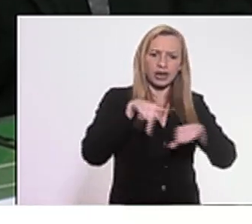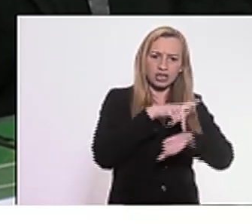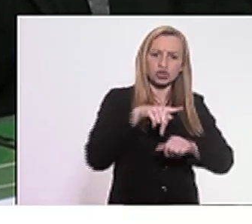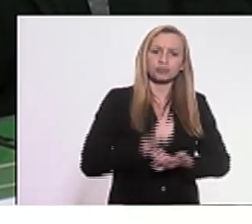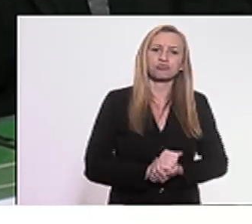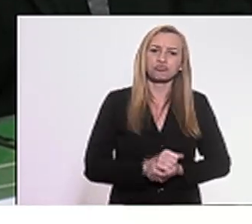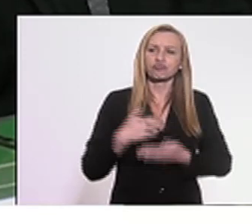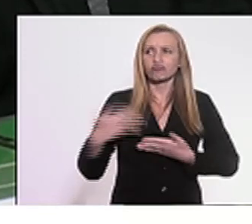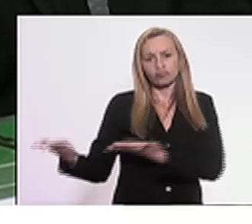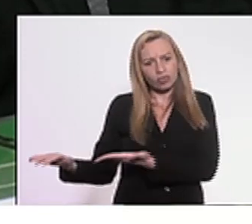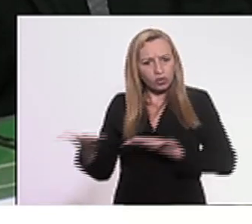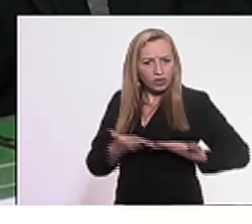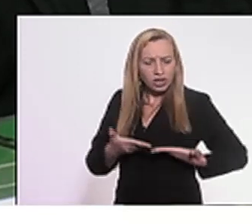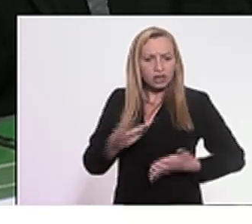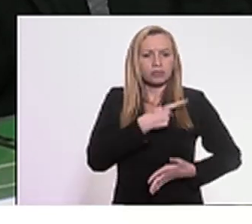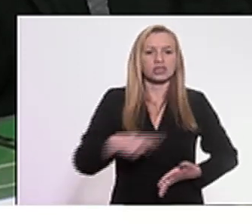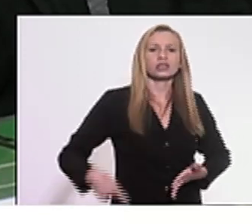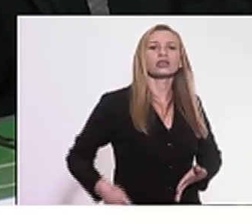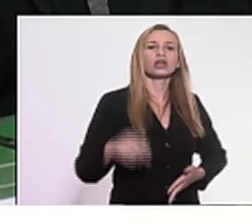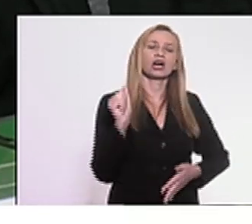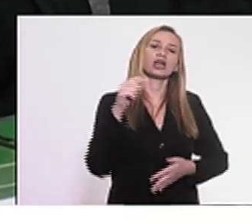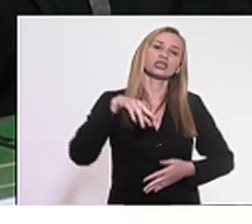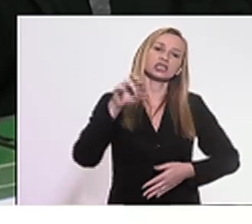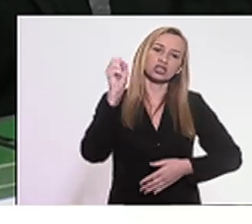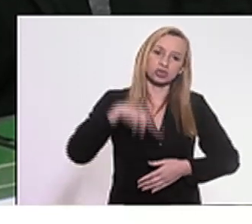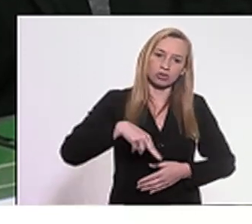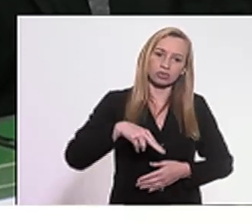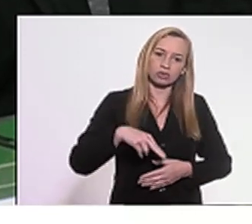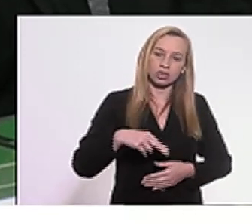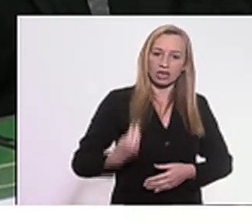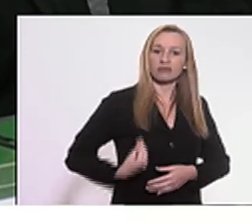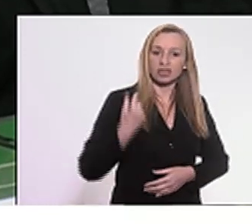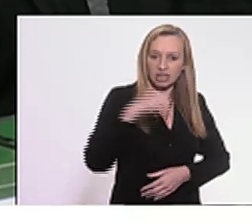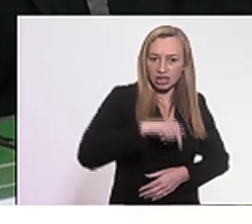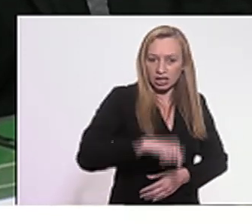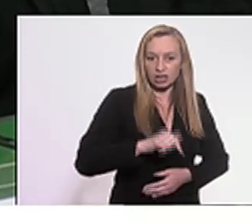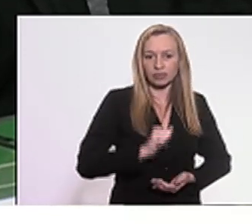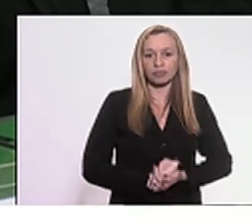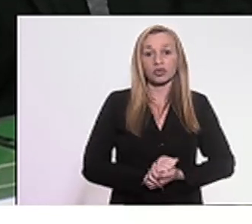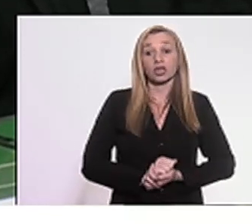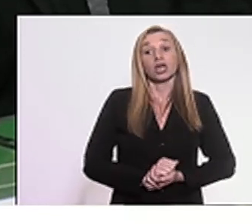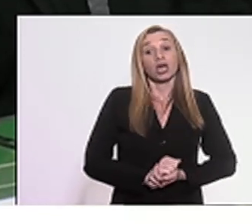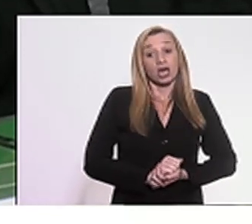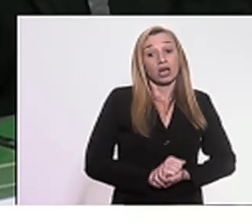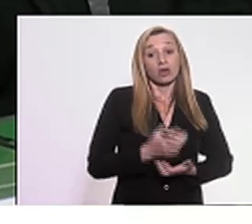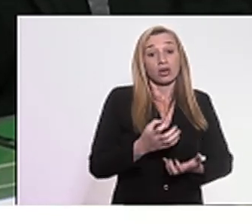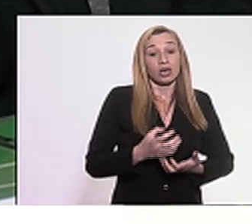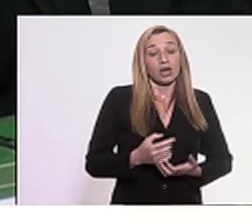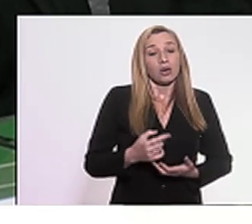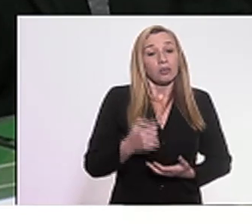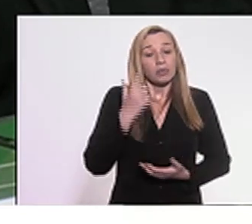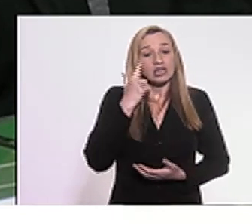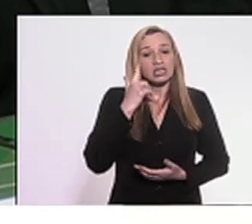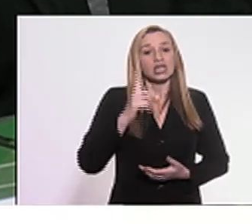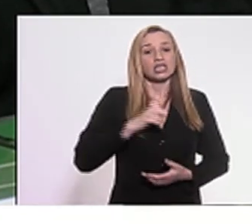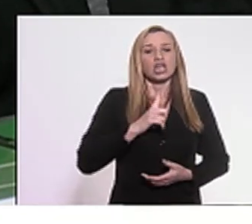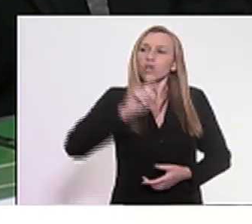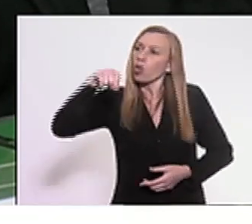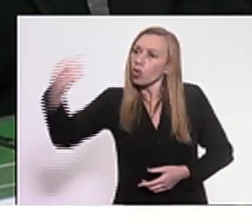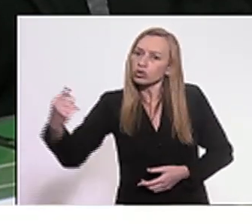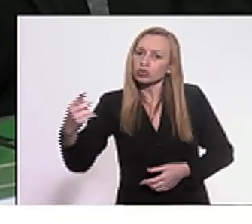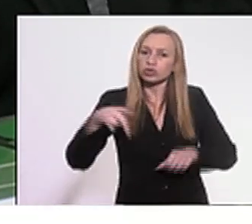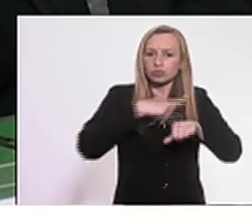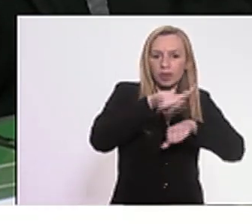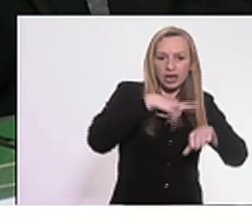Quando fui convidado pelo presidente Anderson Valentim a estar presente, eu inteirei mais ainda do fato. Existe em outros países um